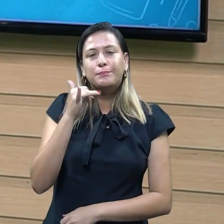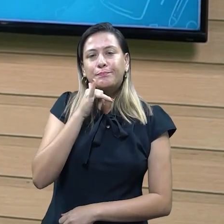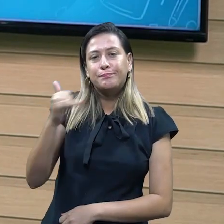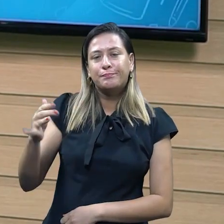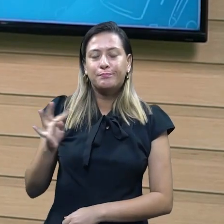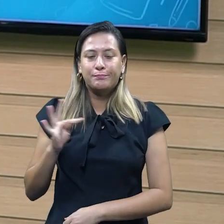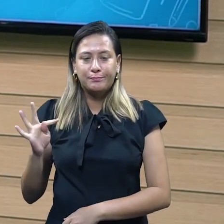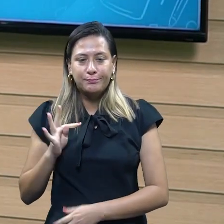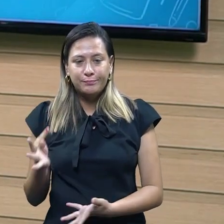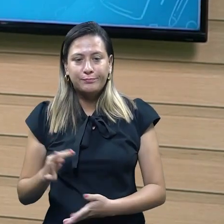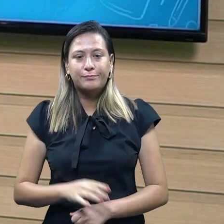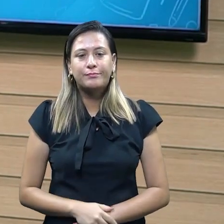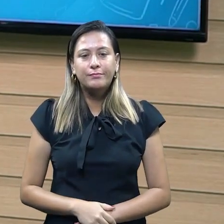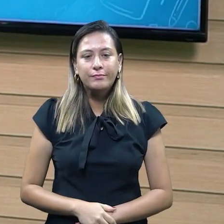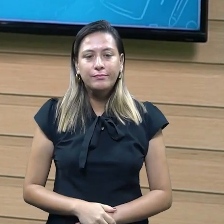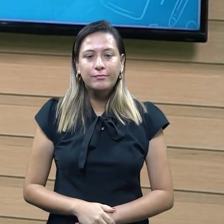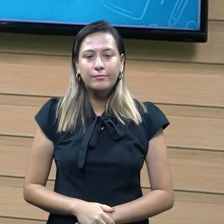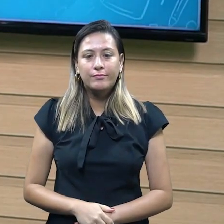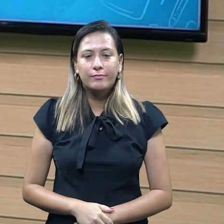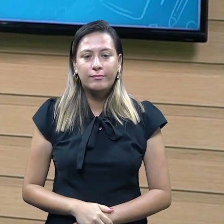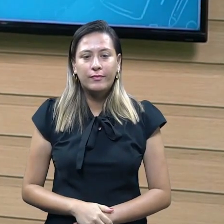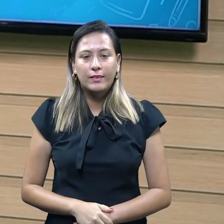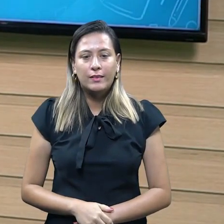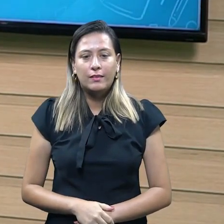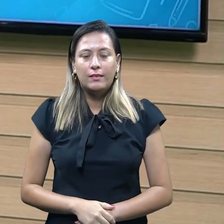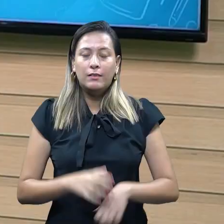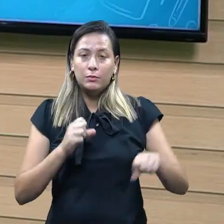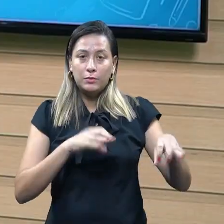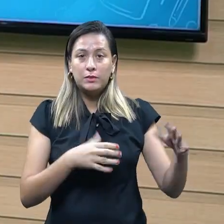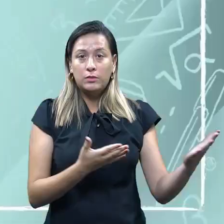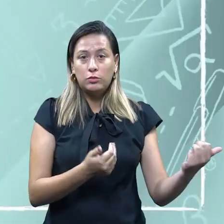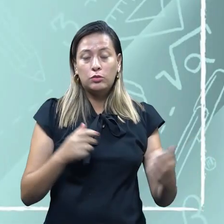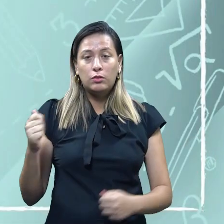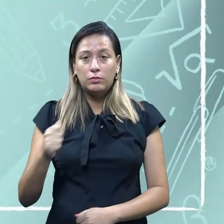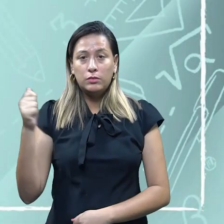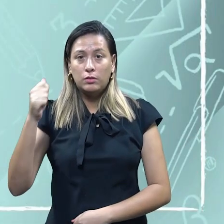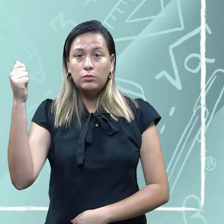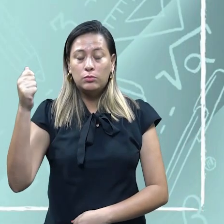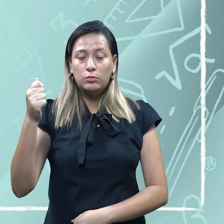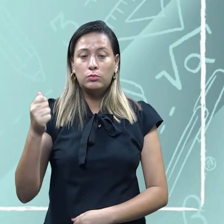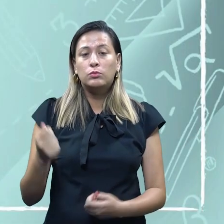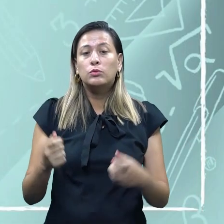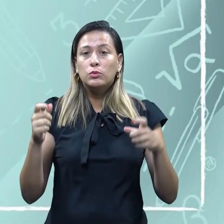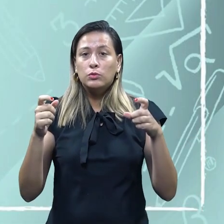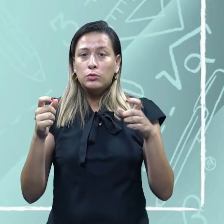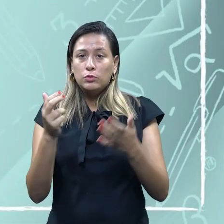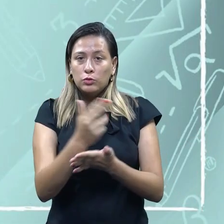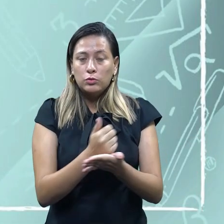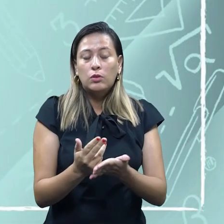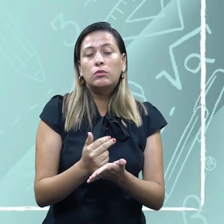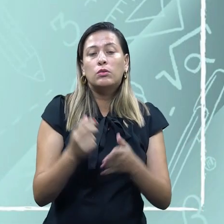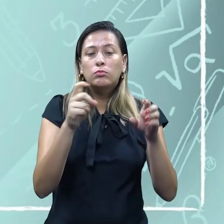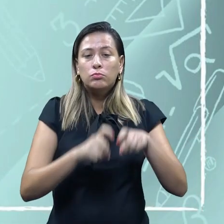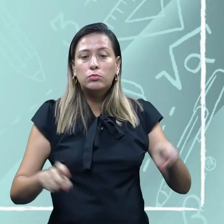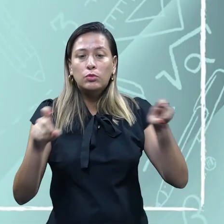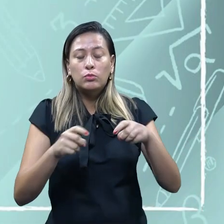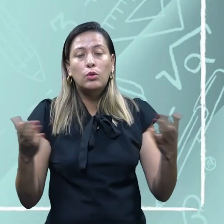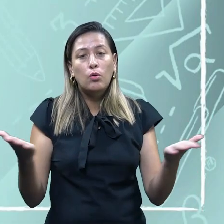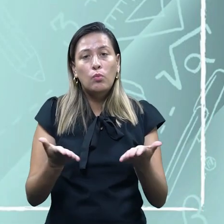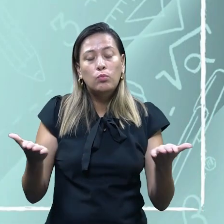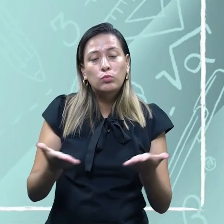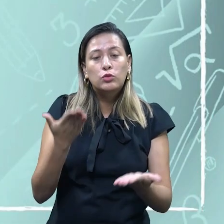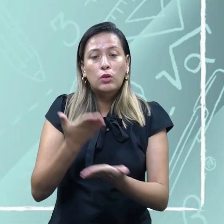de Desenho 2, assistido por computador e simuladores. Essa é a nossa aula 2. Aqui nós vamos aprender